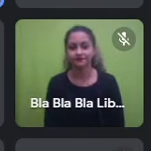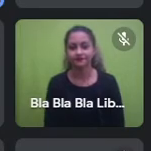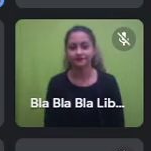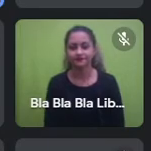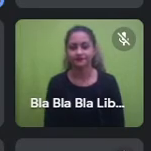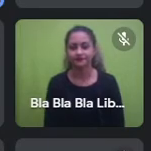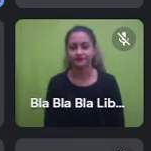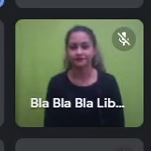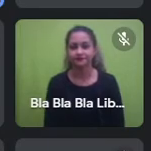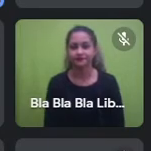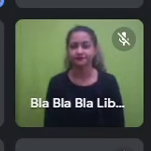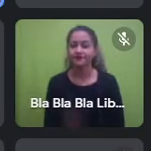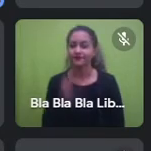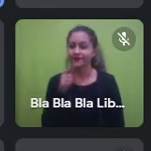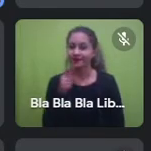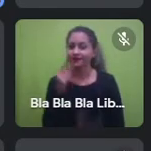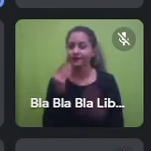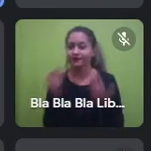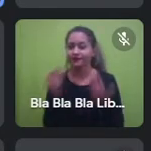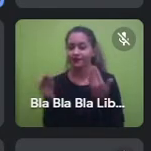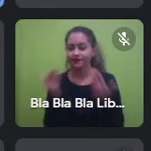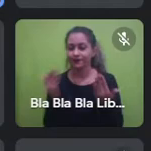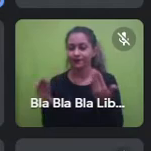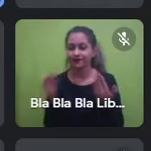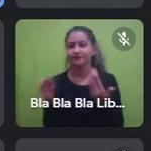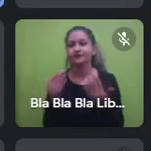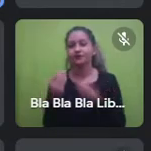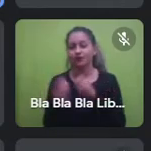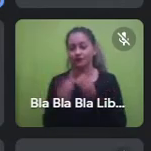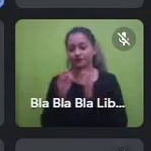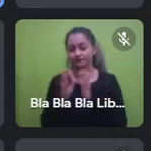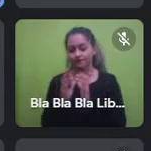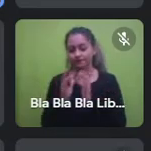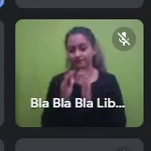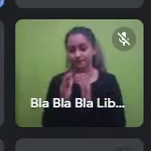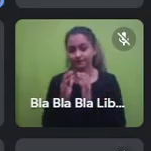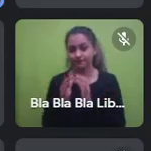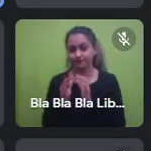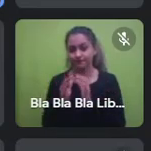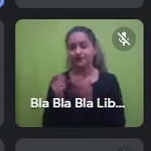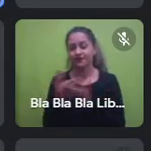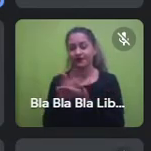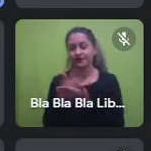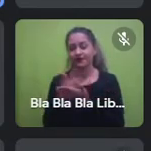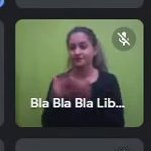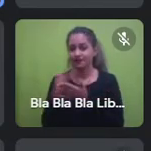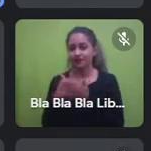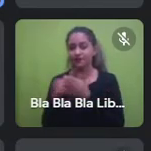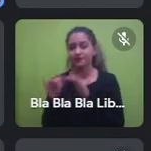E a gente compara o encéfalo, o desenho clássico